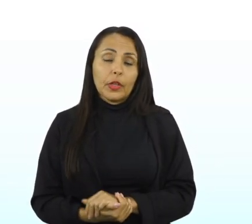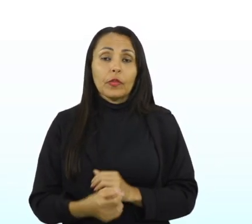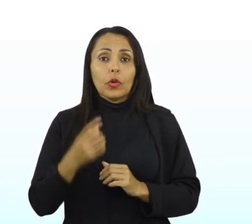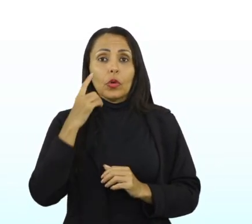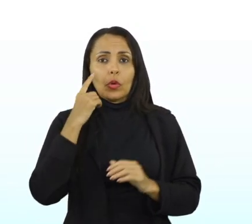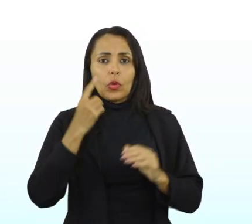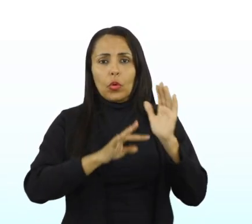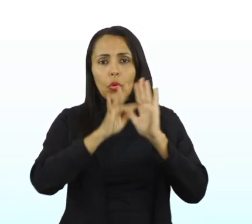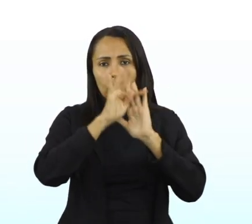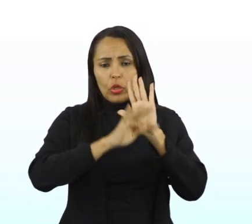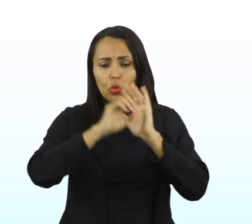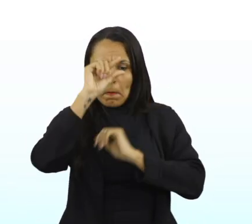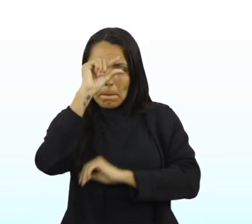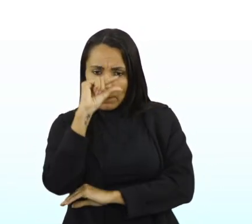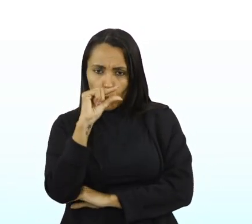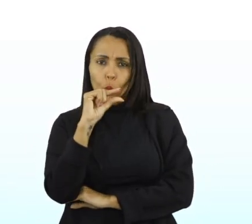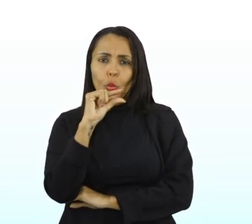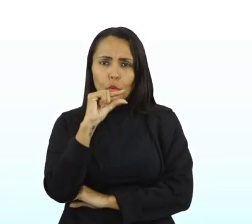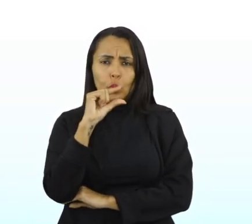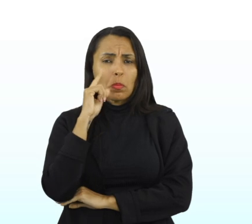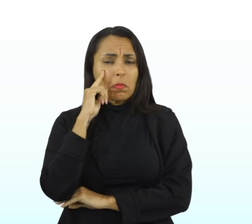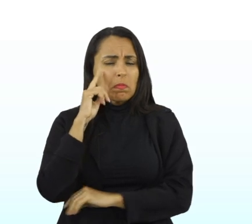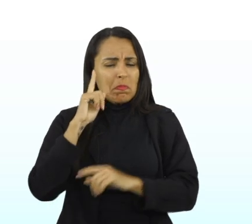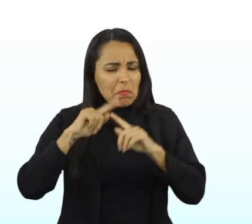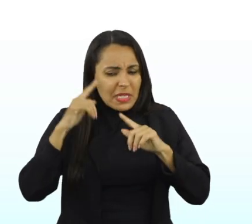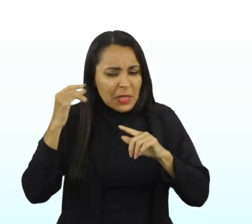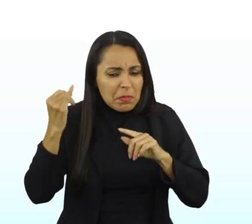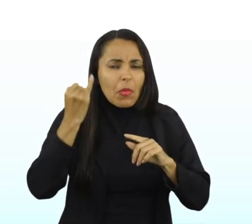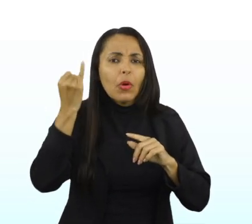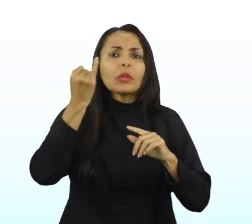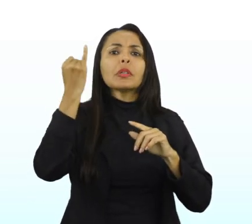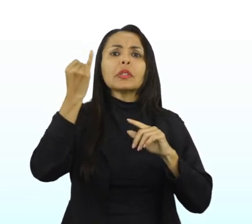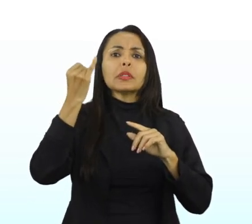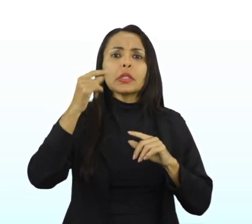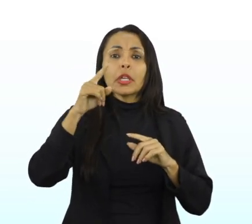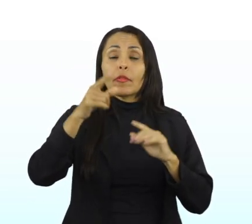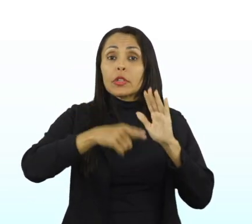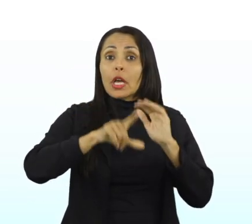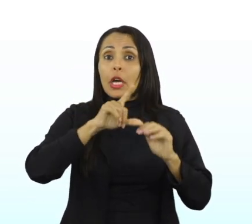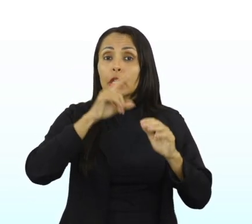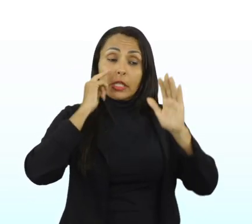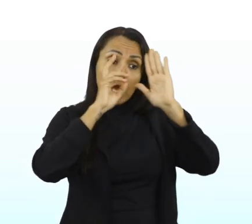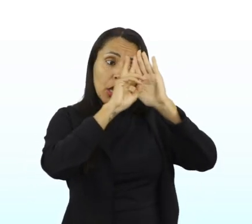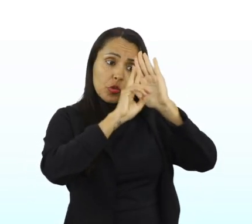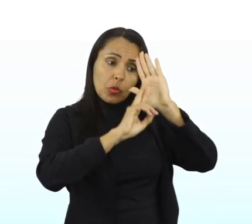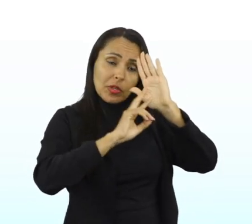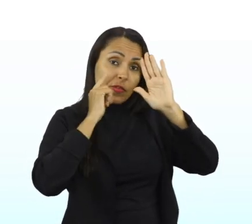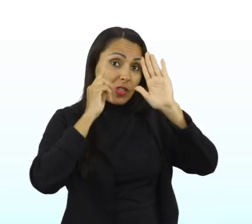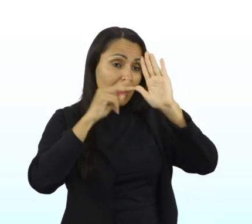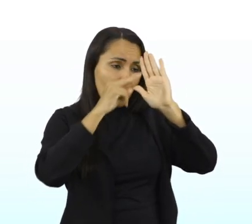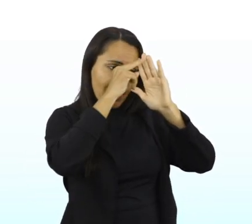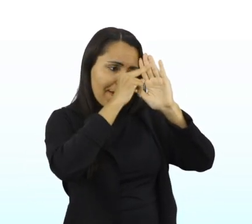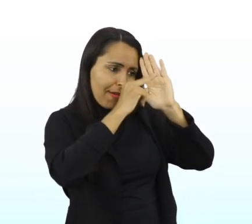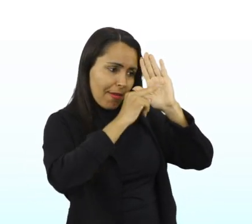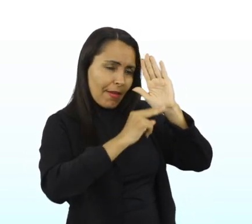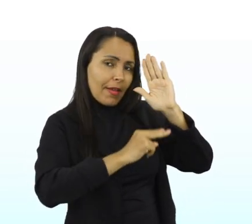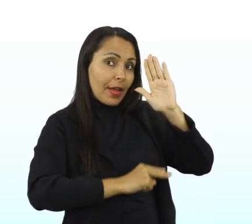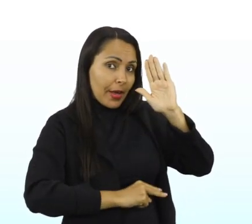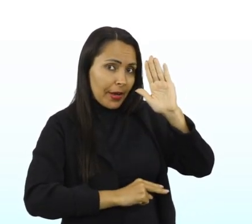veja que colocou um texto pequeno, um texto curto, e é muito importante você, antes de resolver, de ler o